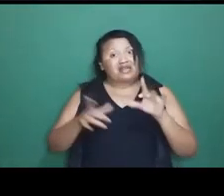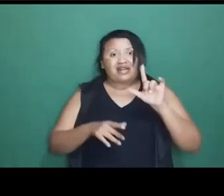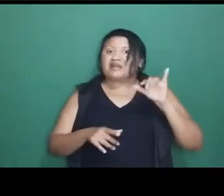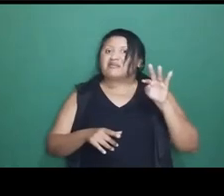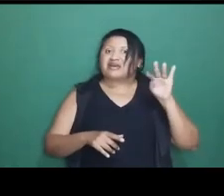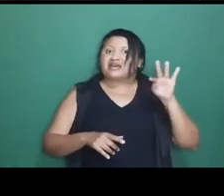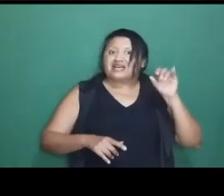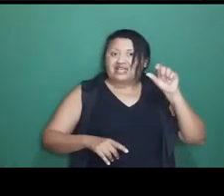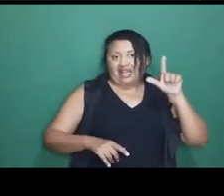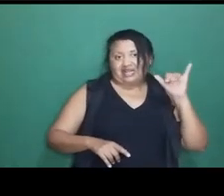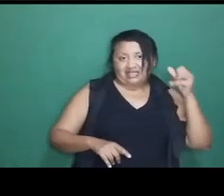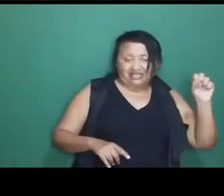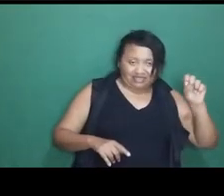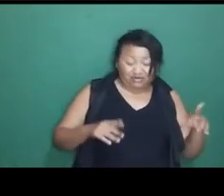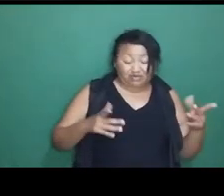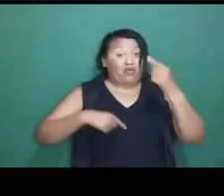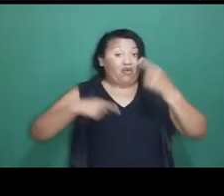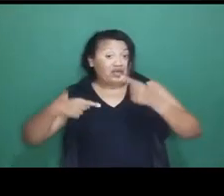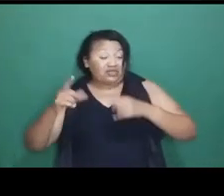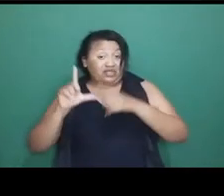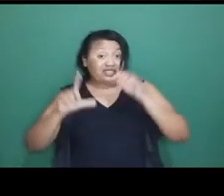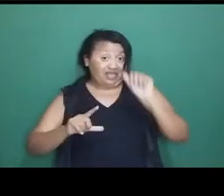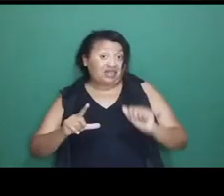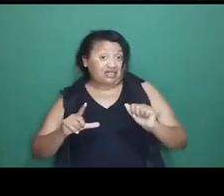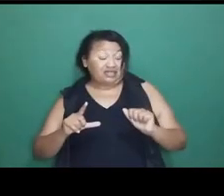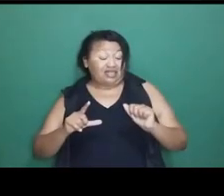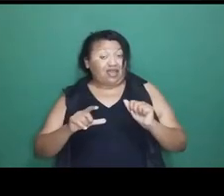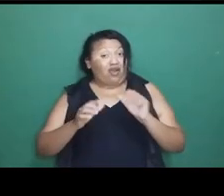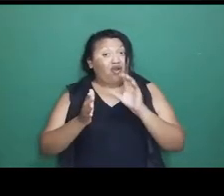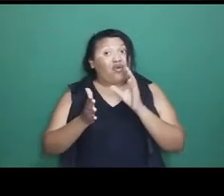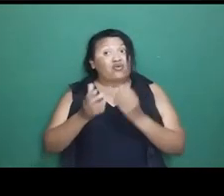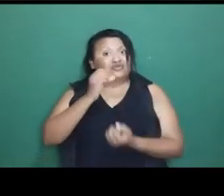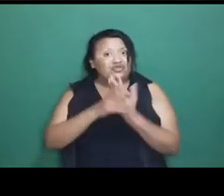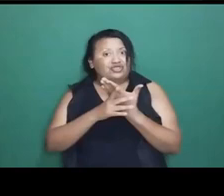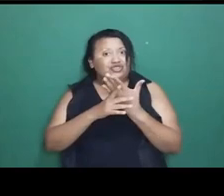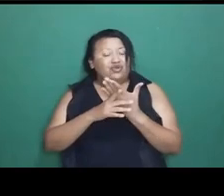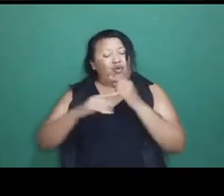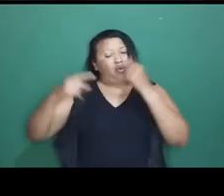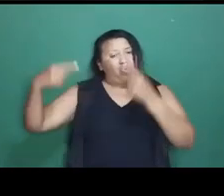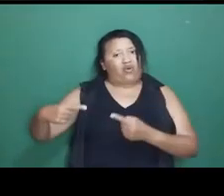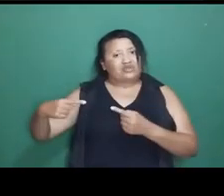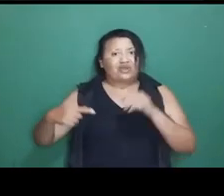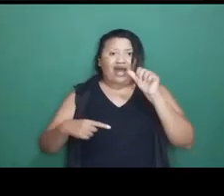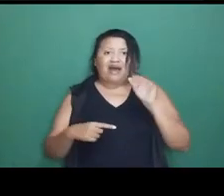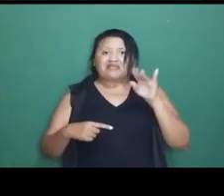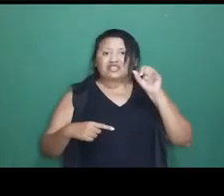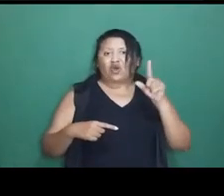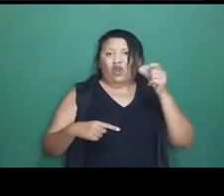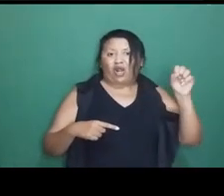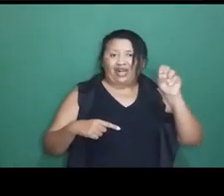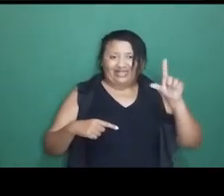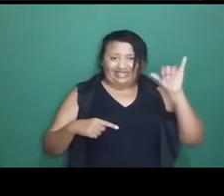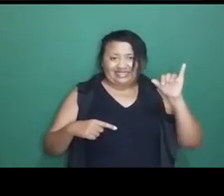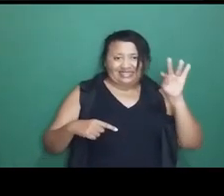liberalismo político constituiu-se contra o absolutismo real e buscou nas teorias